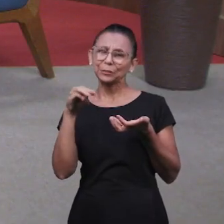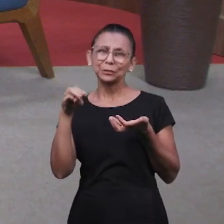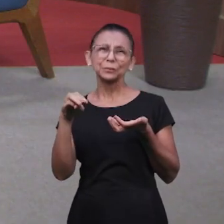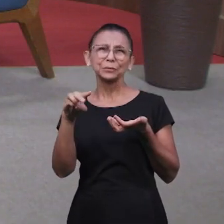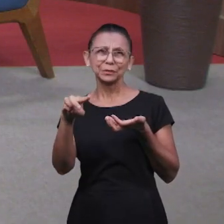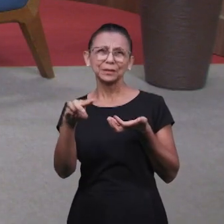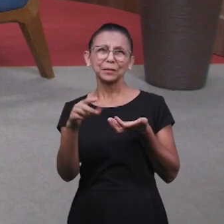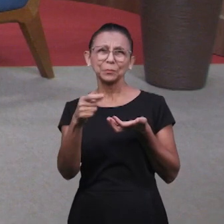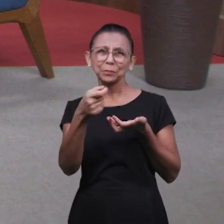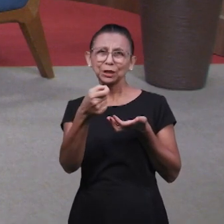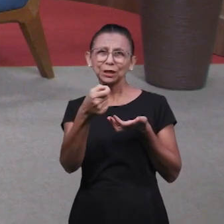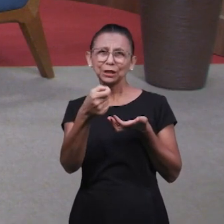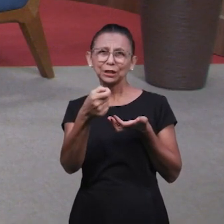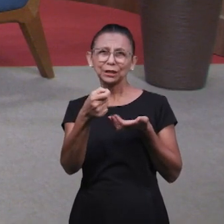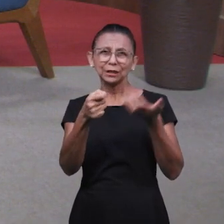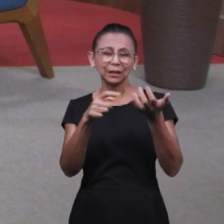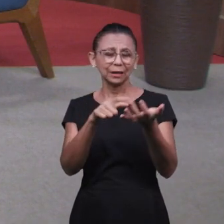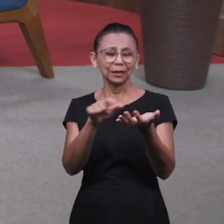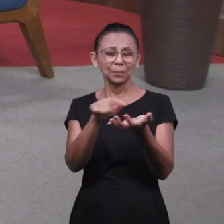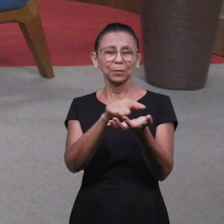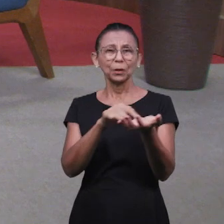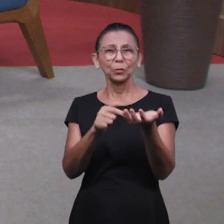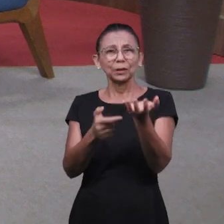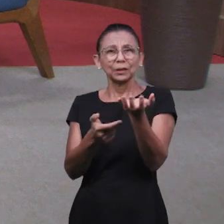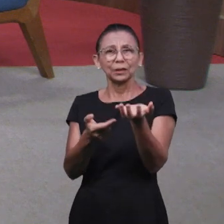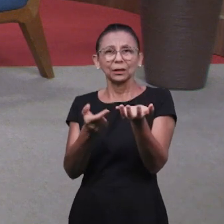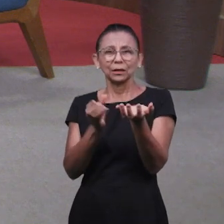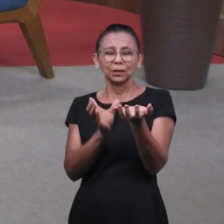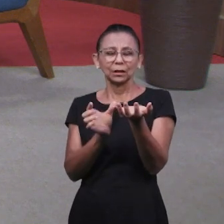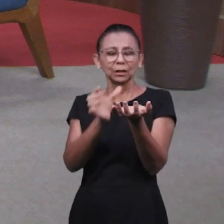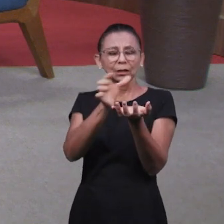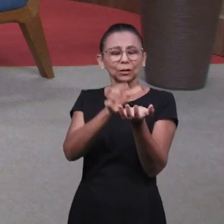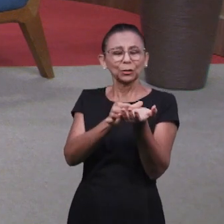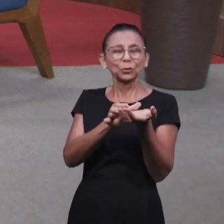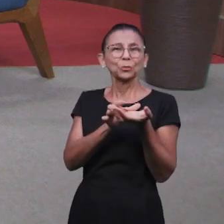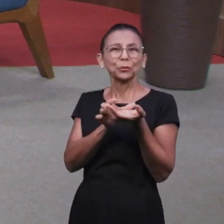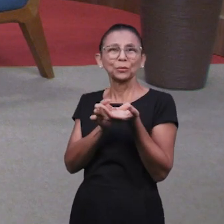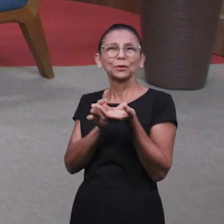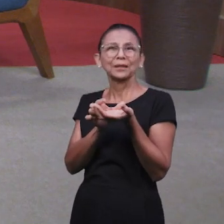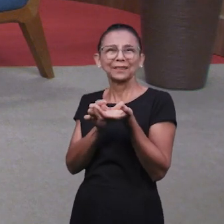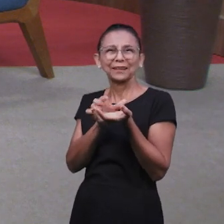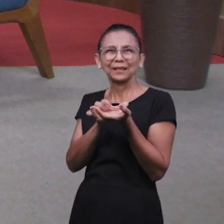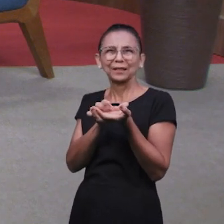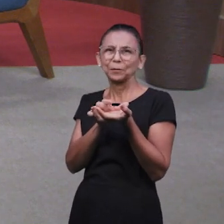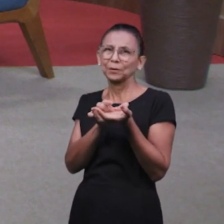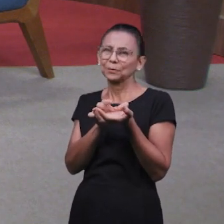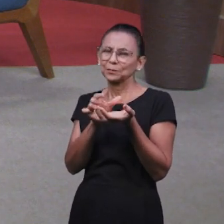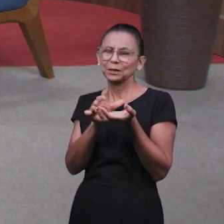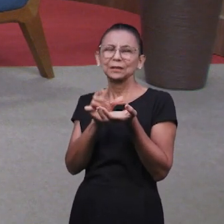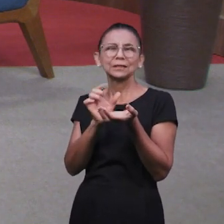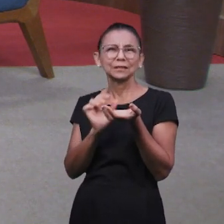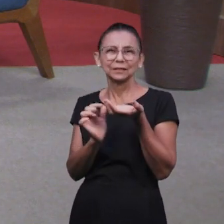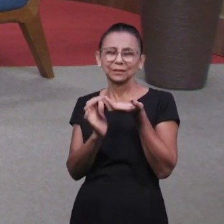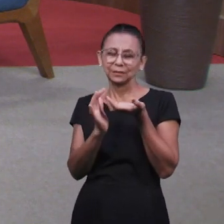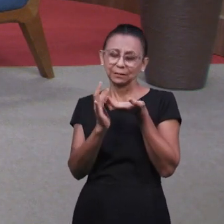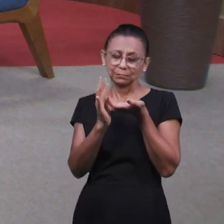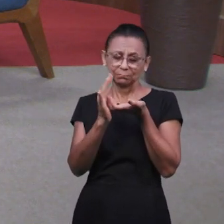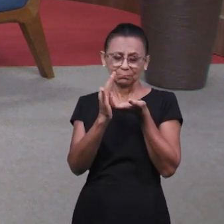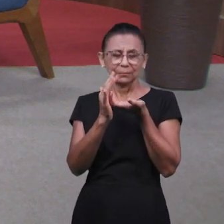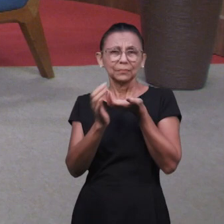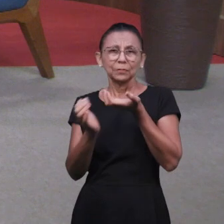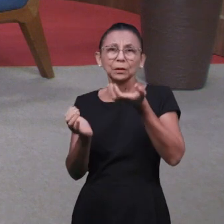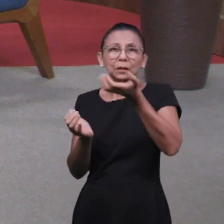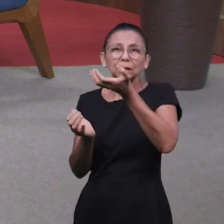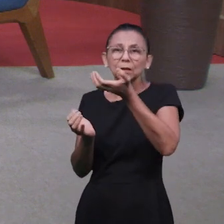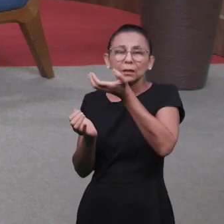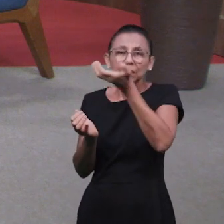objeto pequenininho, né, cabia Daniel? Você carregava na palma da mão. Porque às vezes a gente vê uma imagem de uma candeia, não era um lampião. Não um lampião, uma lamparina. Era